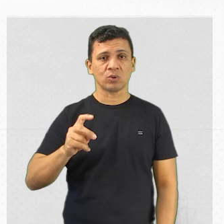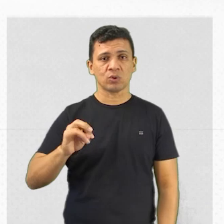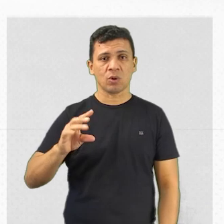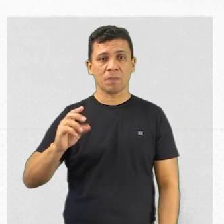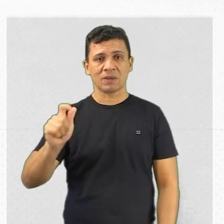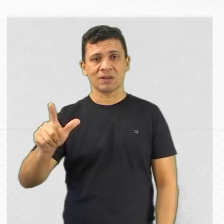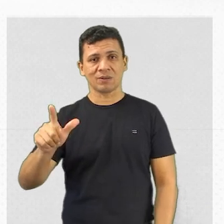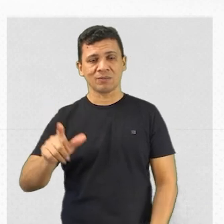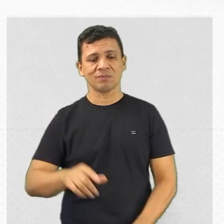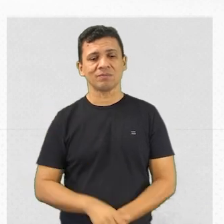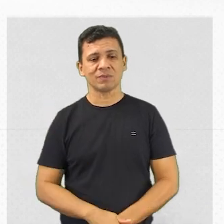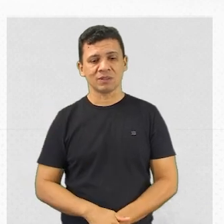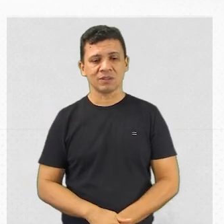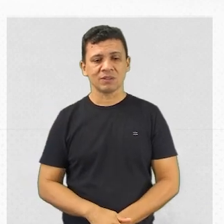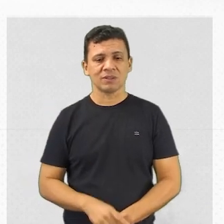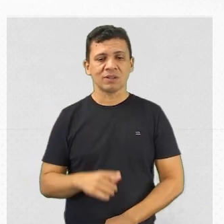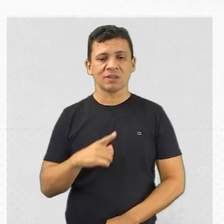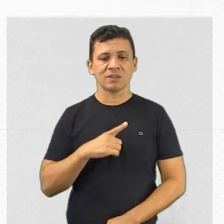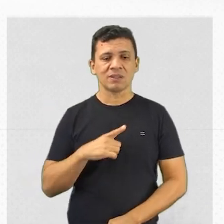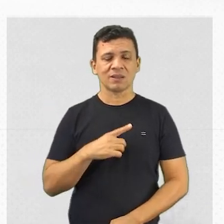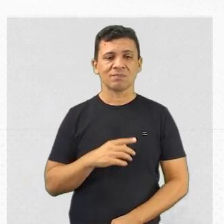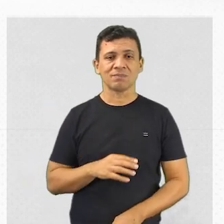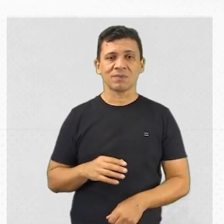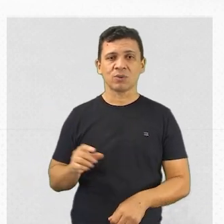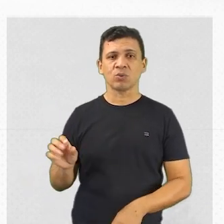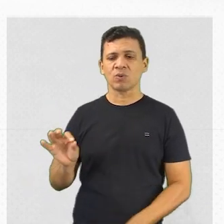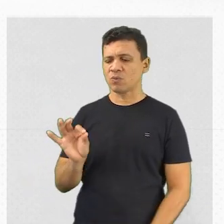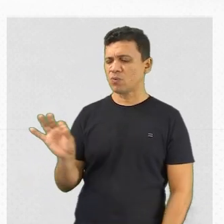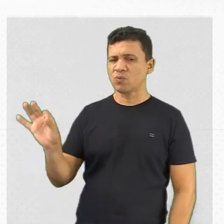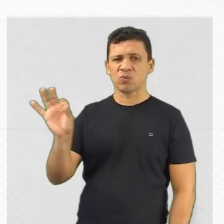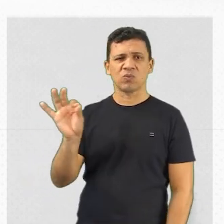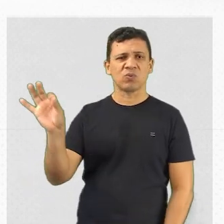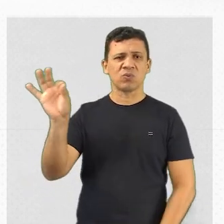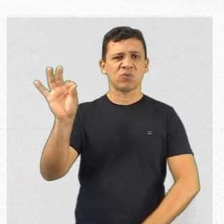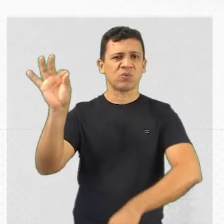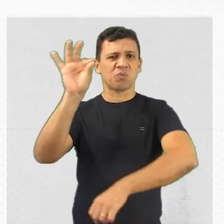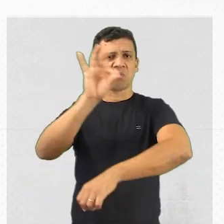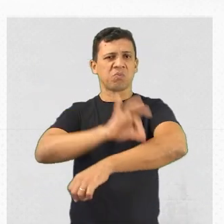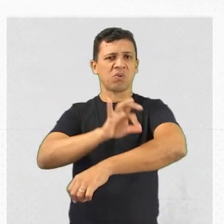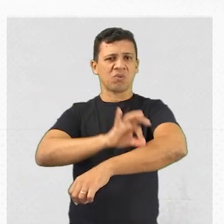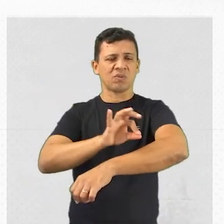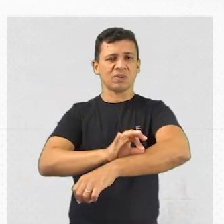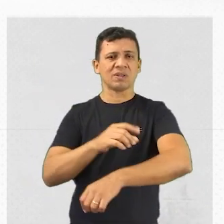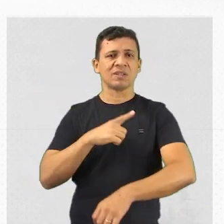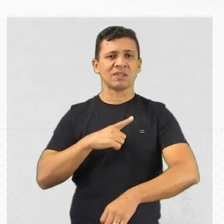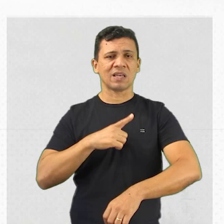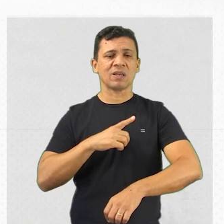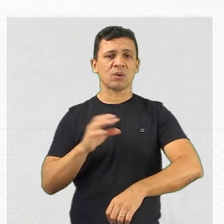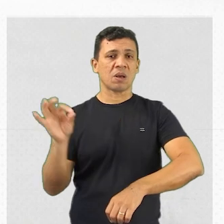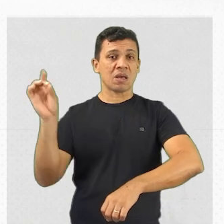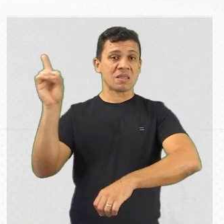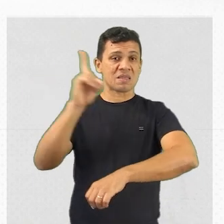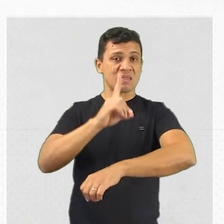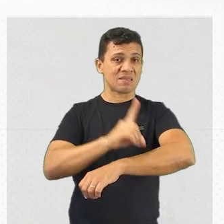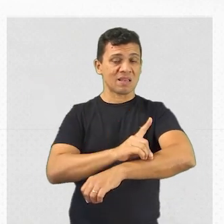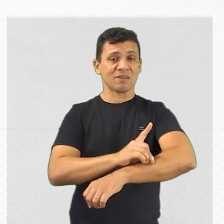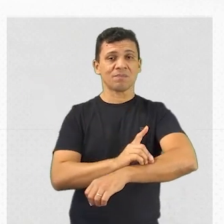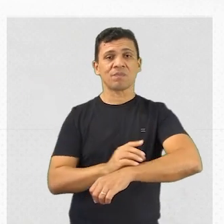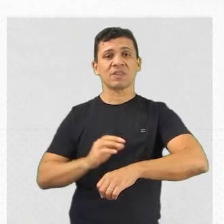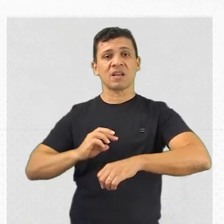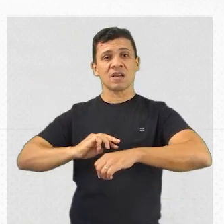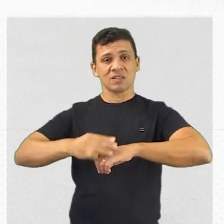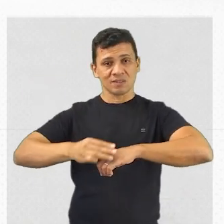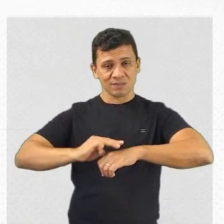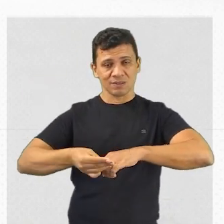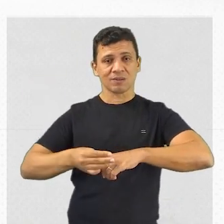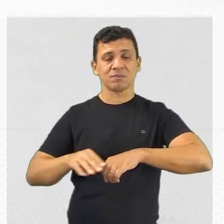tá? Mais conhecidos aí como a Aedes aegypti, né, o nosso mosquito que transmite a dengue, a zika e a chikungunya, tá? E